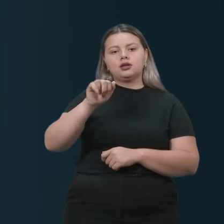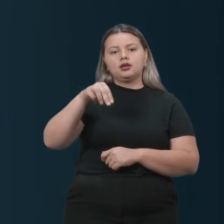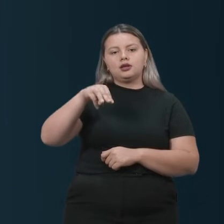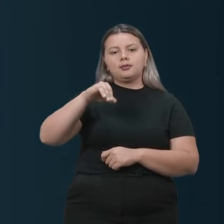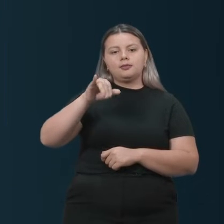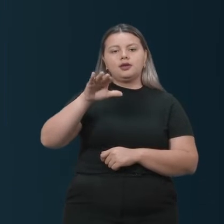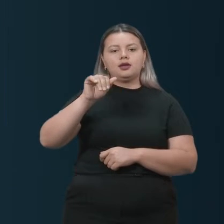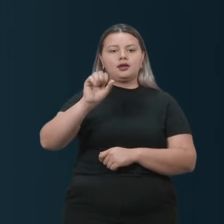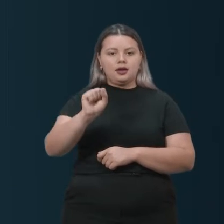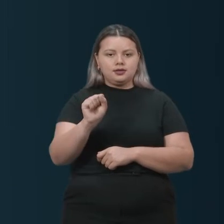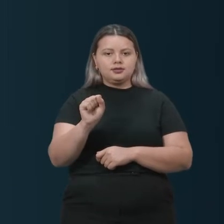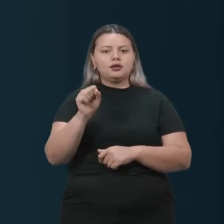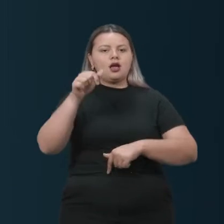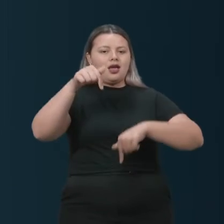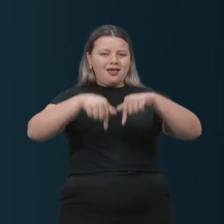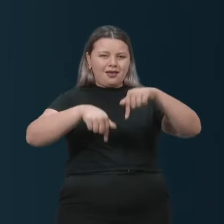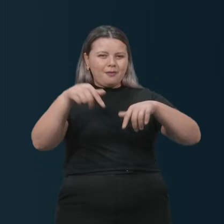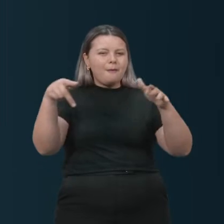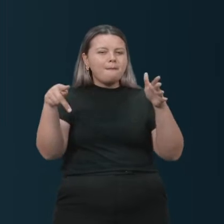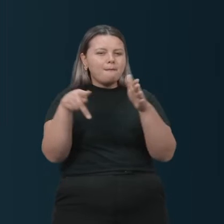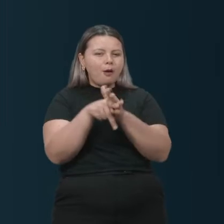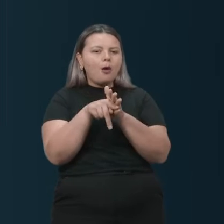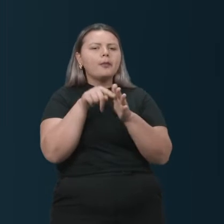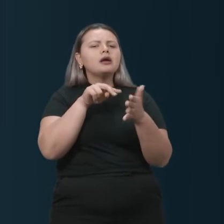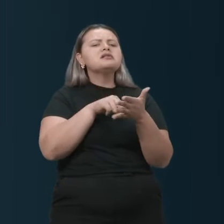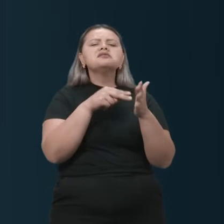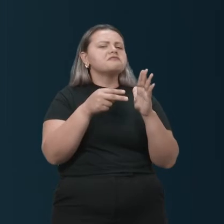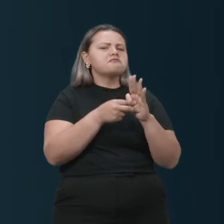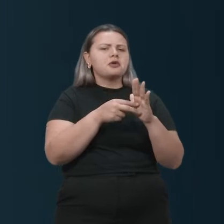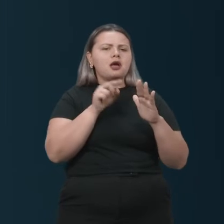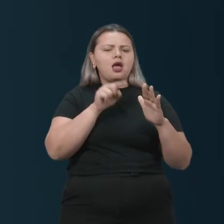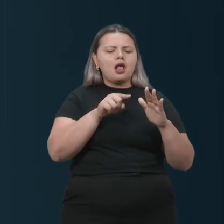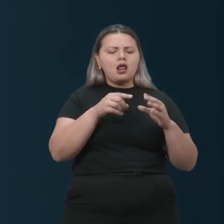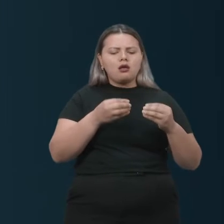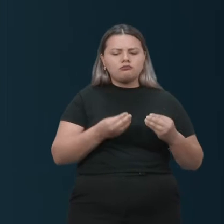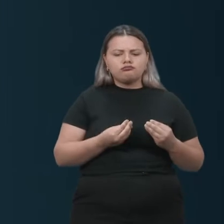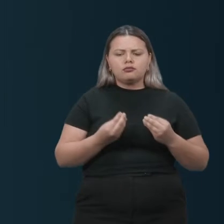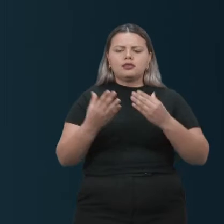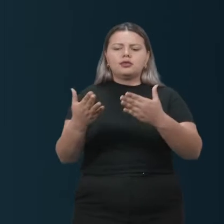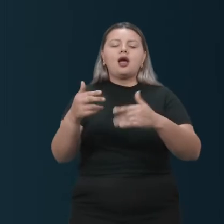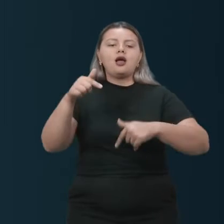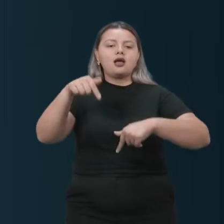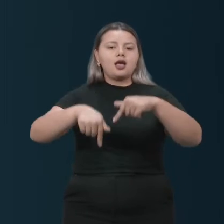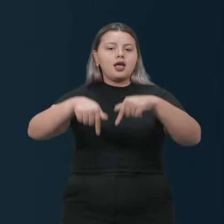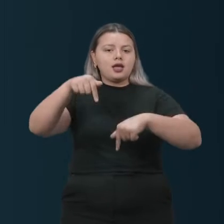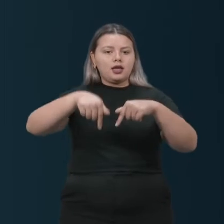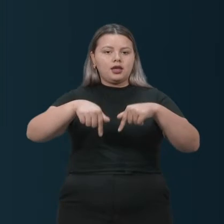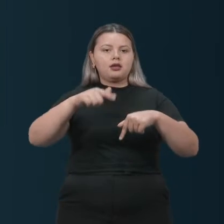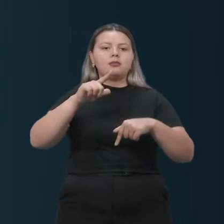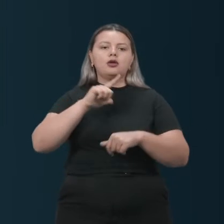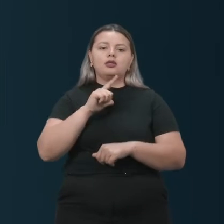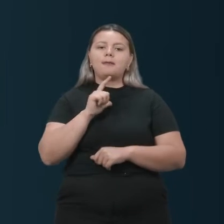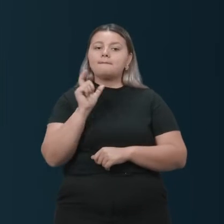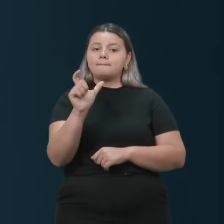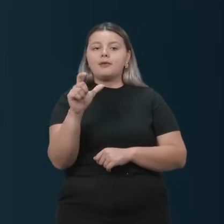funcionam, como o nome sugere, pela liberação de substâncias químicas, que a gente chama